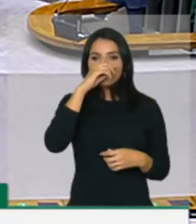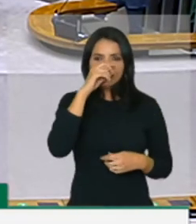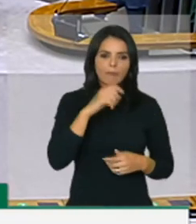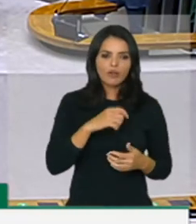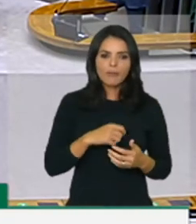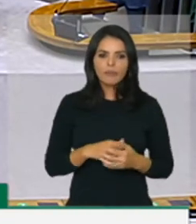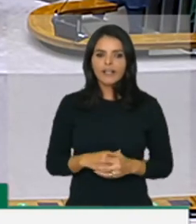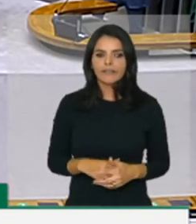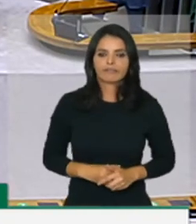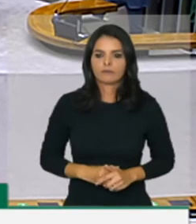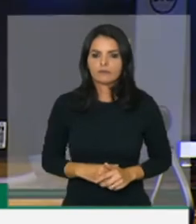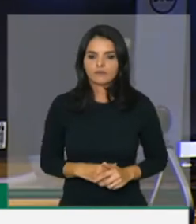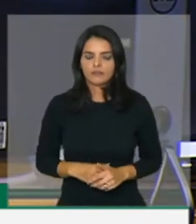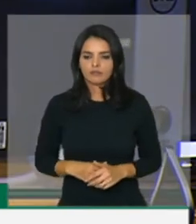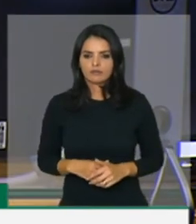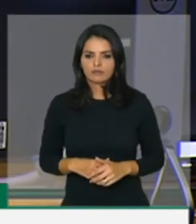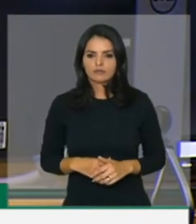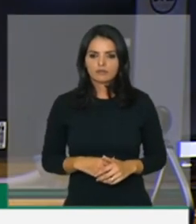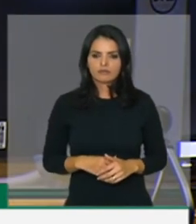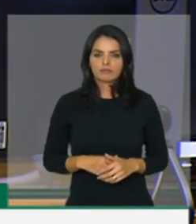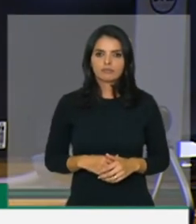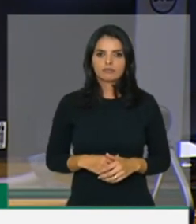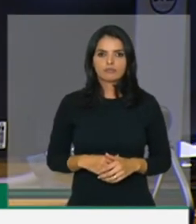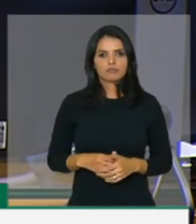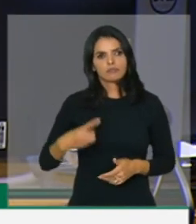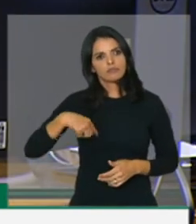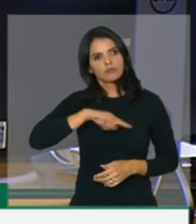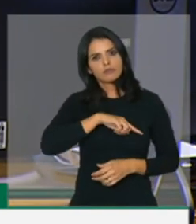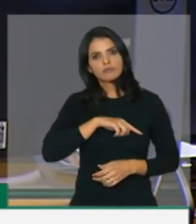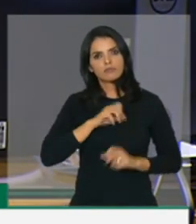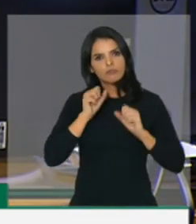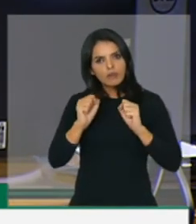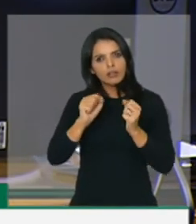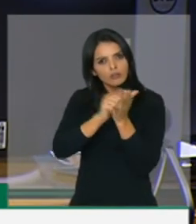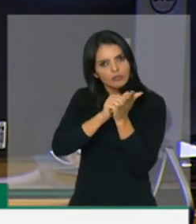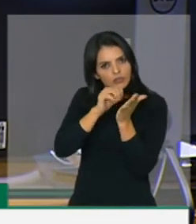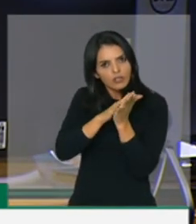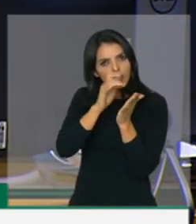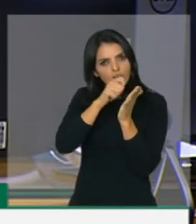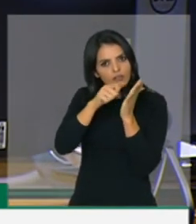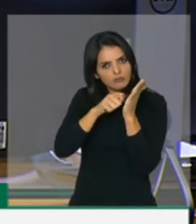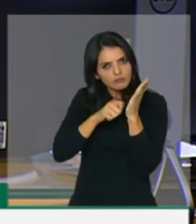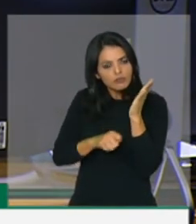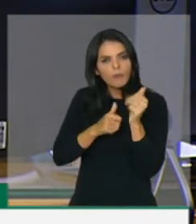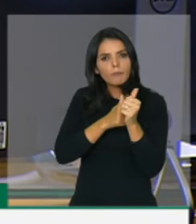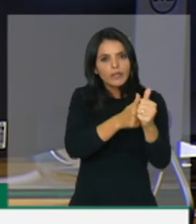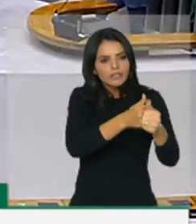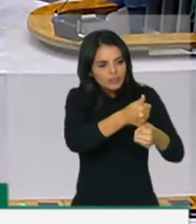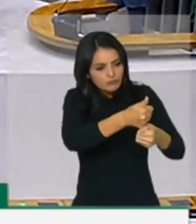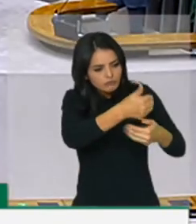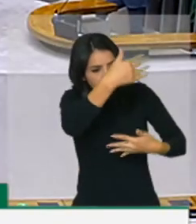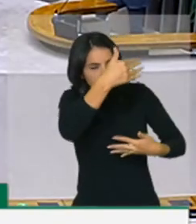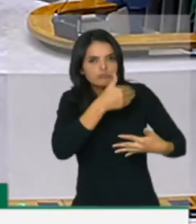Eu pediria que pedissem vagamente para que a gente possa aqui anotar e obedecer a sequência. Bruno Queiroz pelo